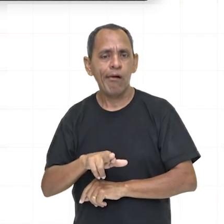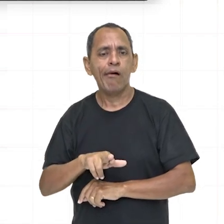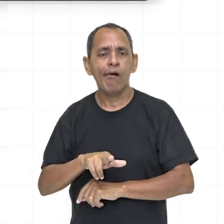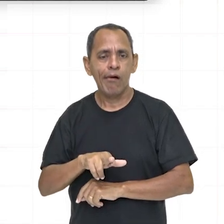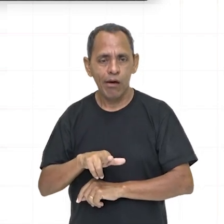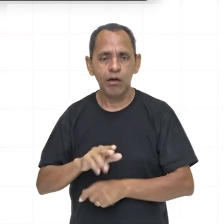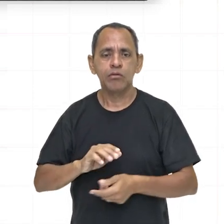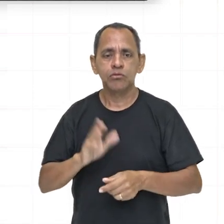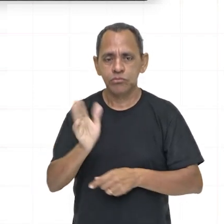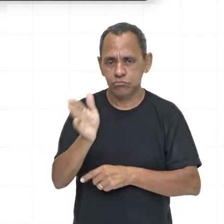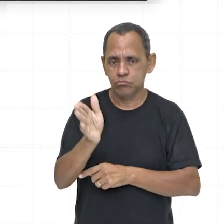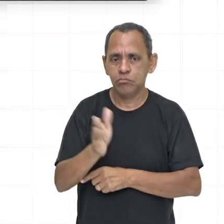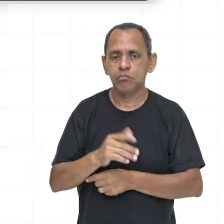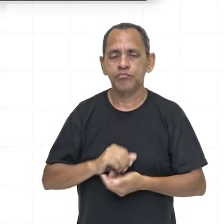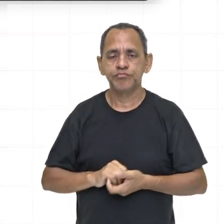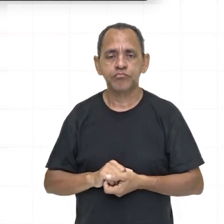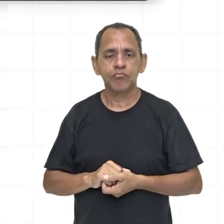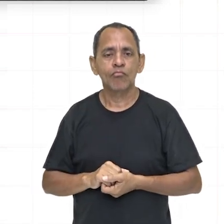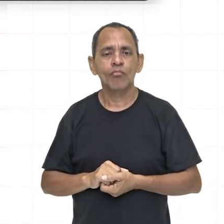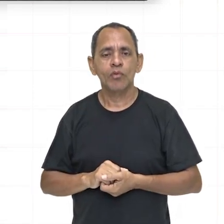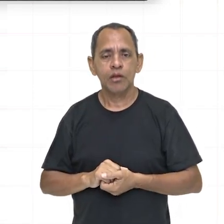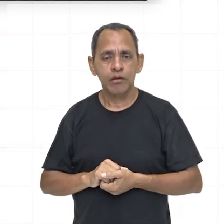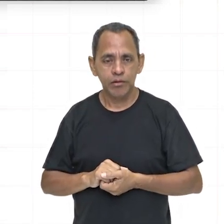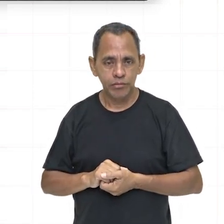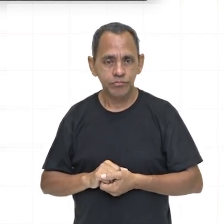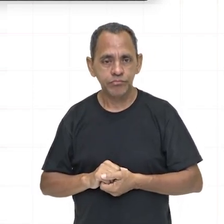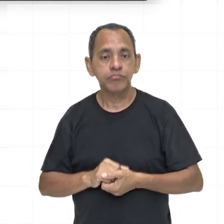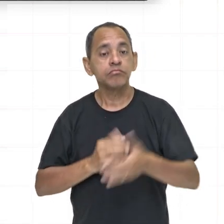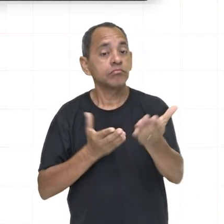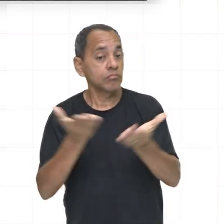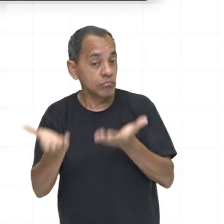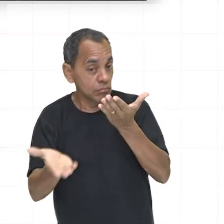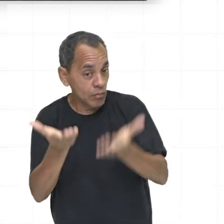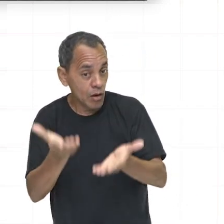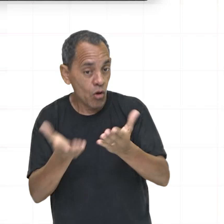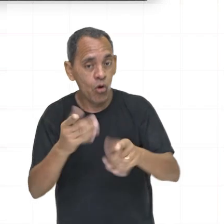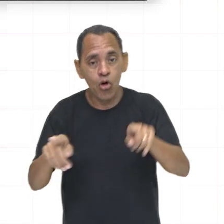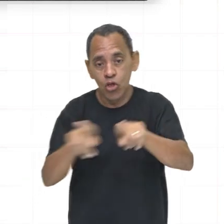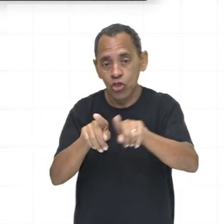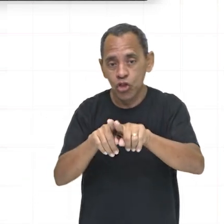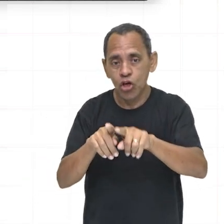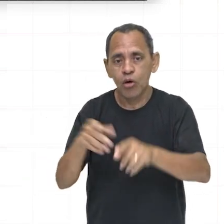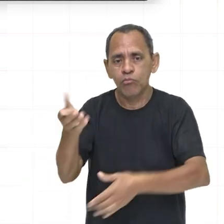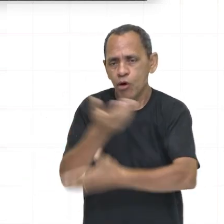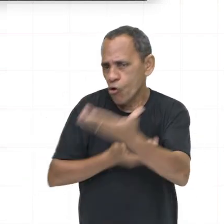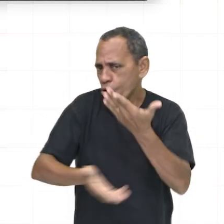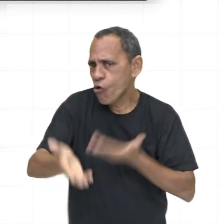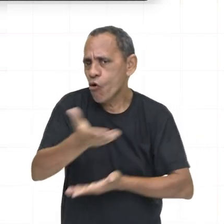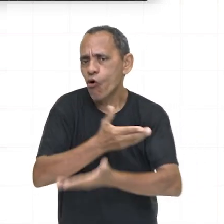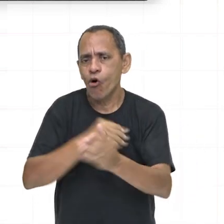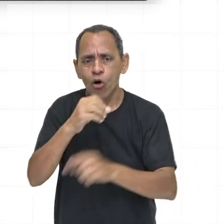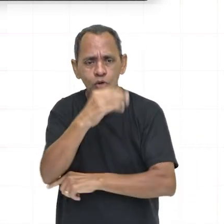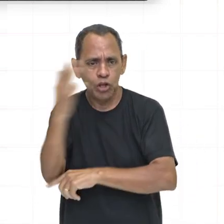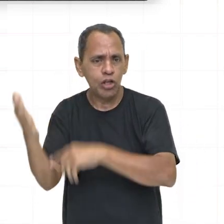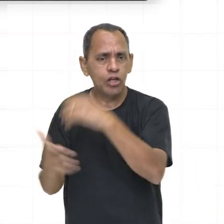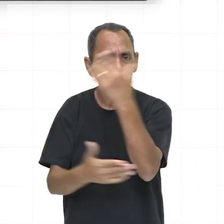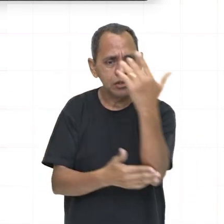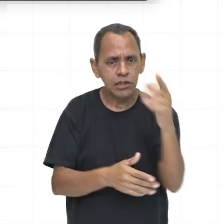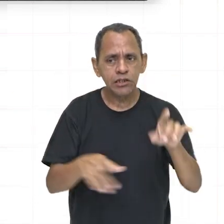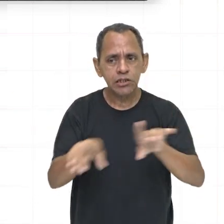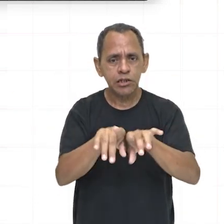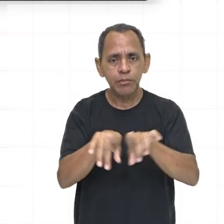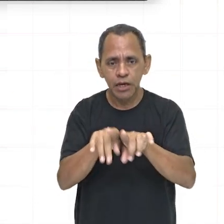com a natureza, pois faz parte dela. Dessa forma, acredita que, quando tomamos a natureza